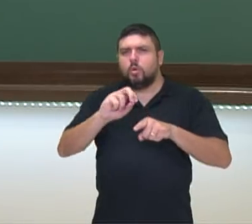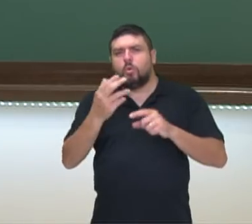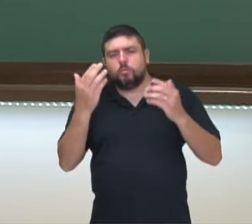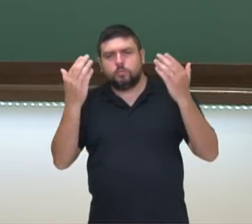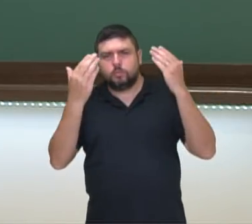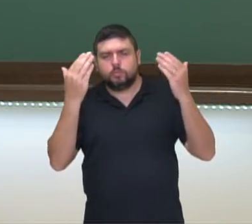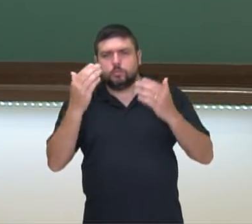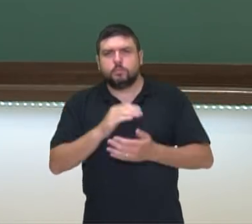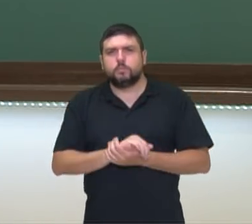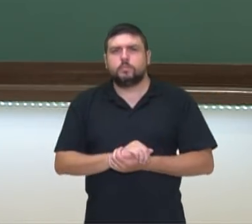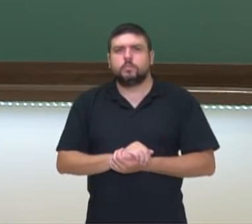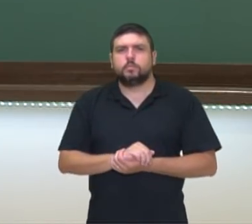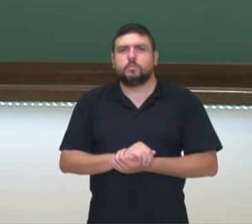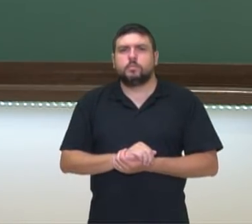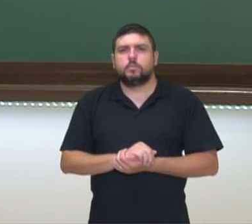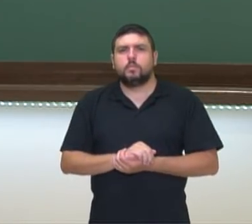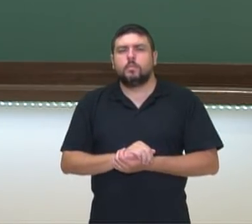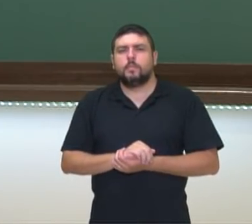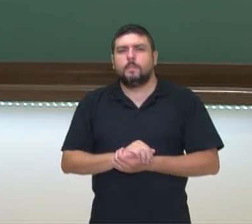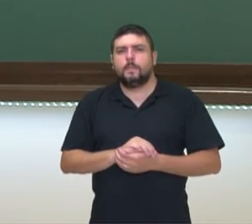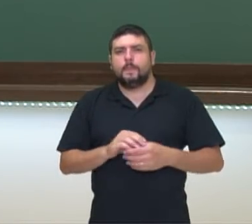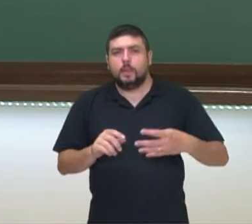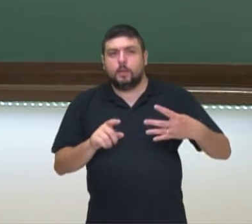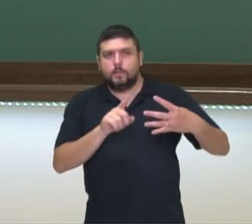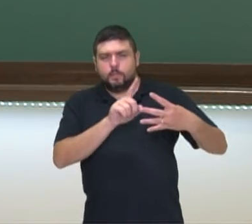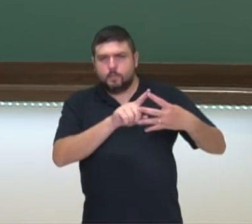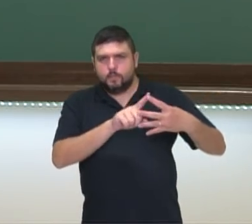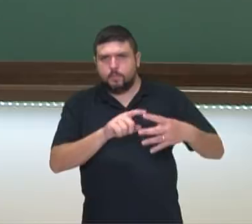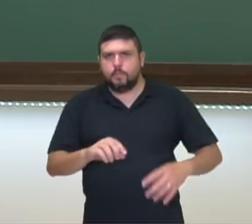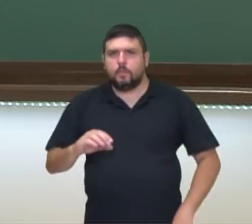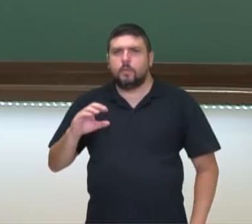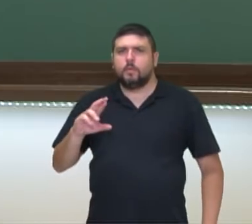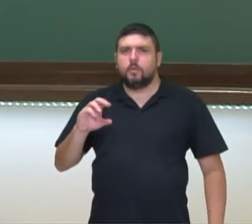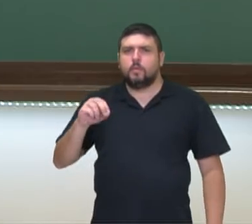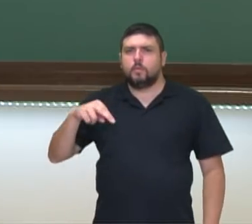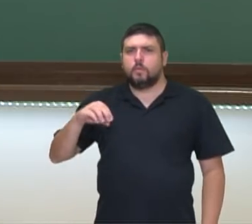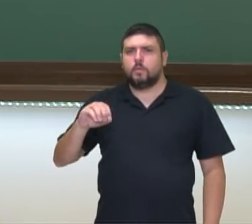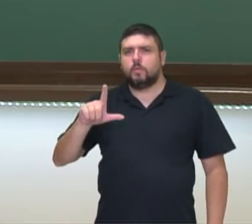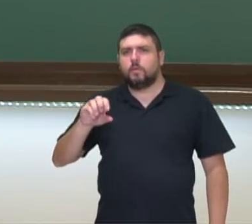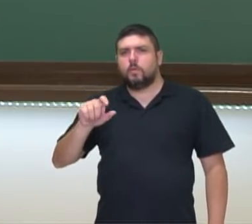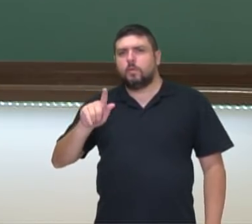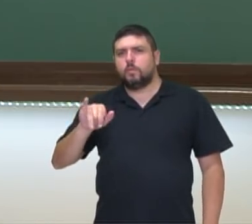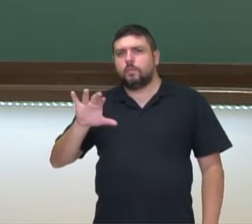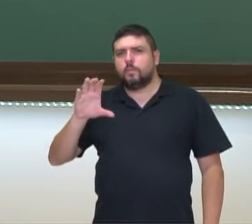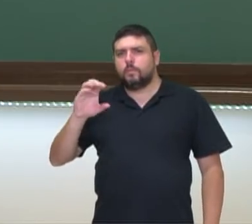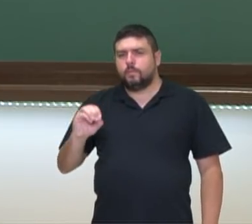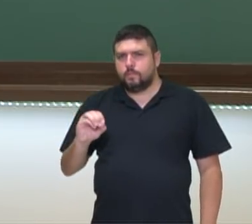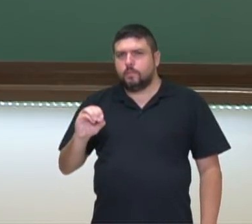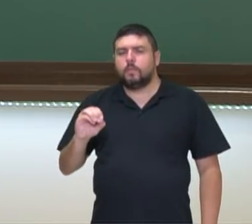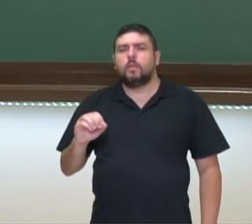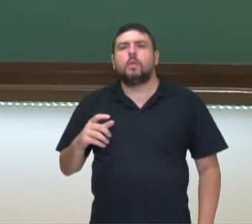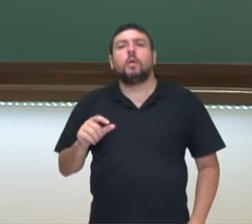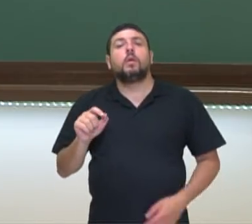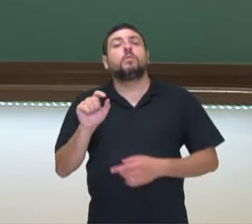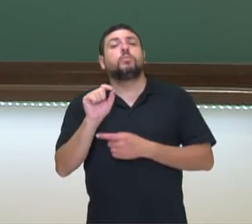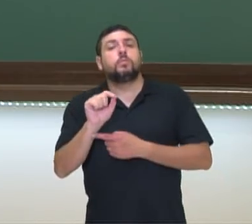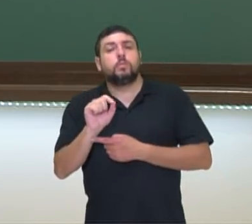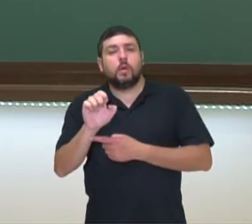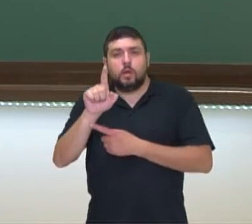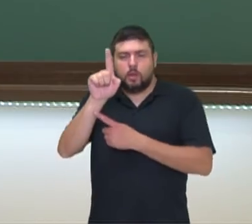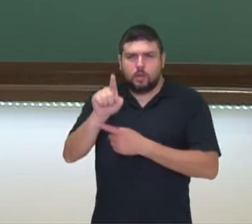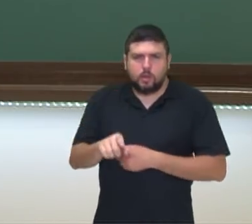Tempo cronológico é aquele em que, em uma narrativa, num conto, por exemplo, nós encontramos algo referente